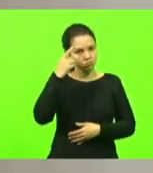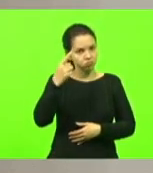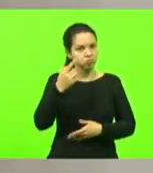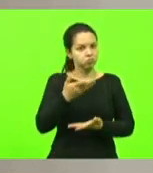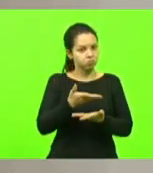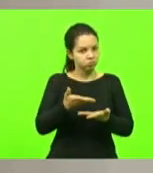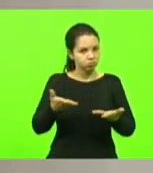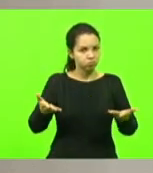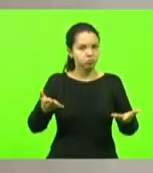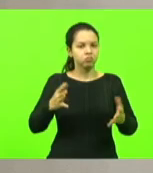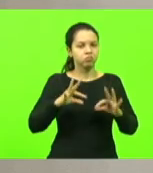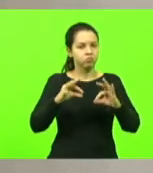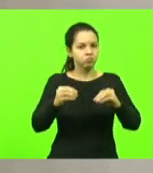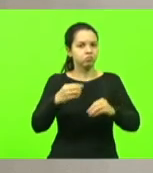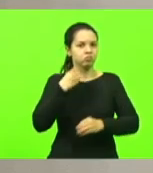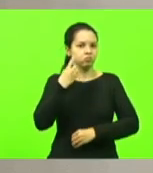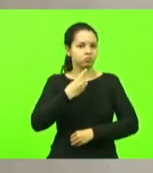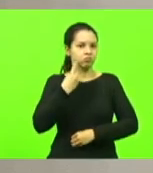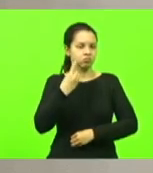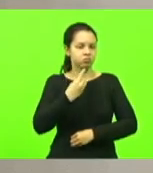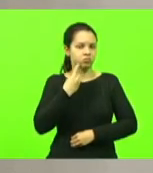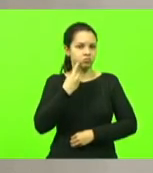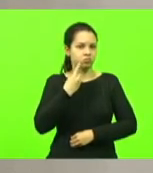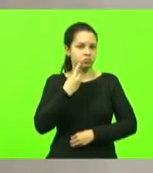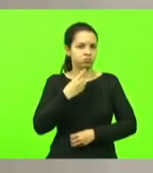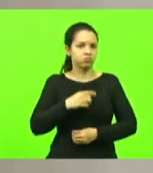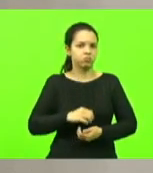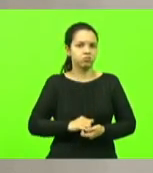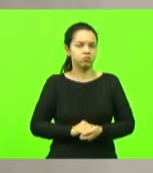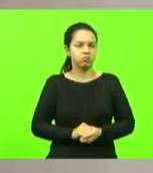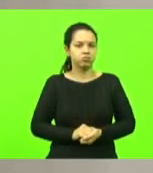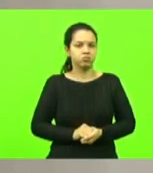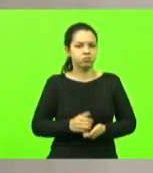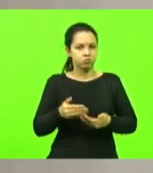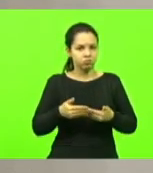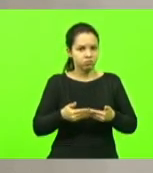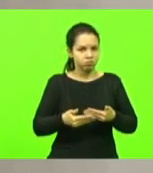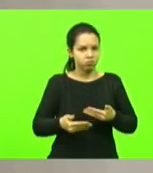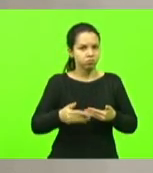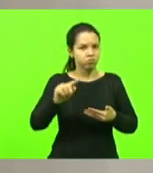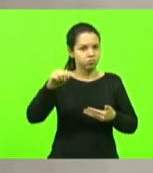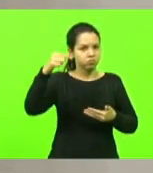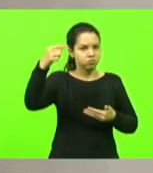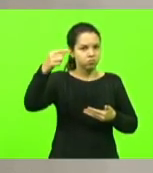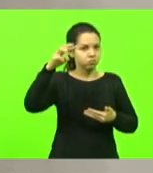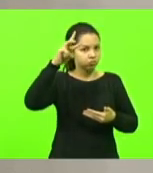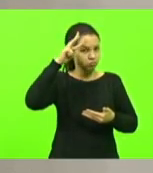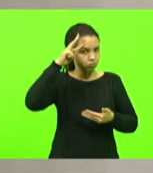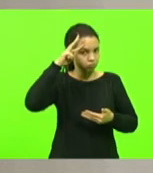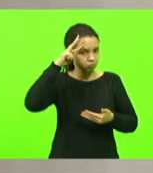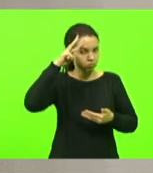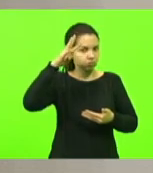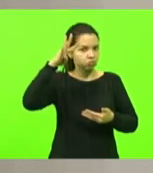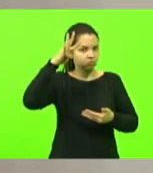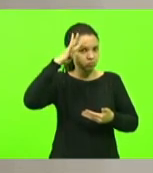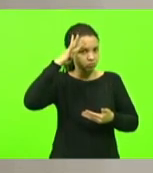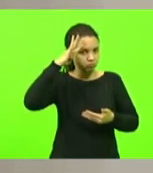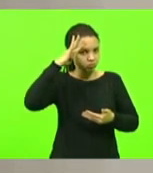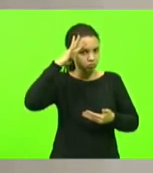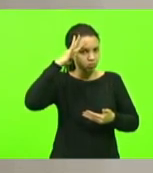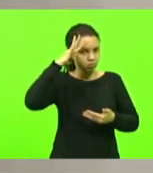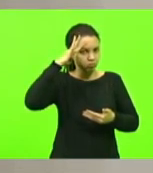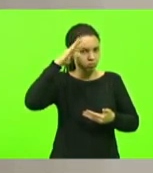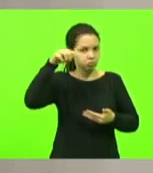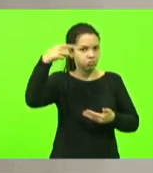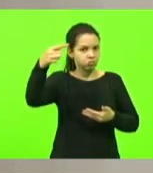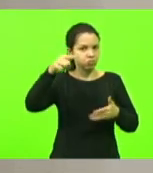deputados que, a partir de terça e quarta-feira da semana que vem,